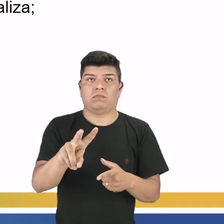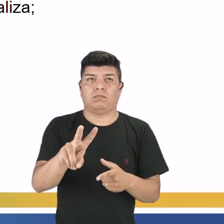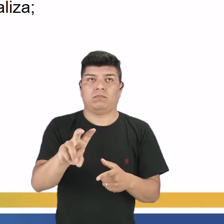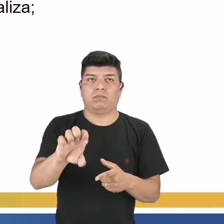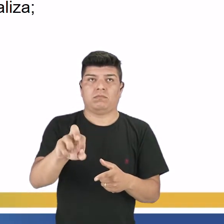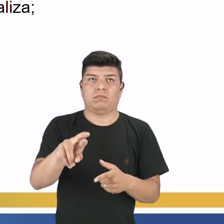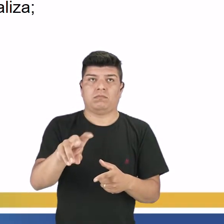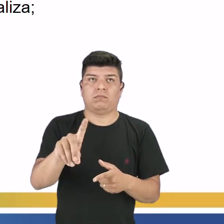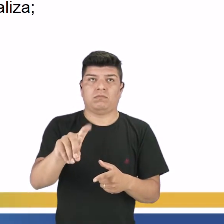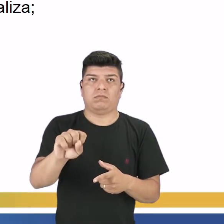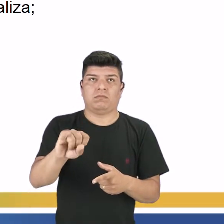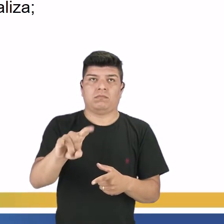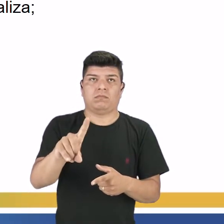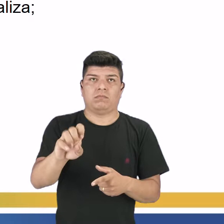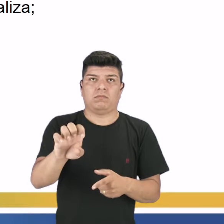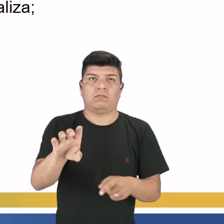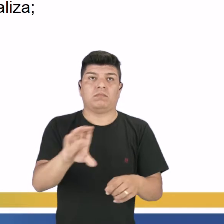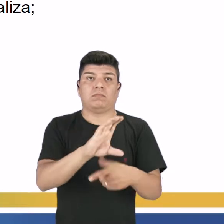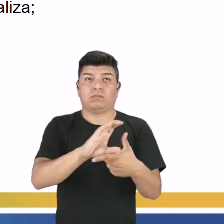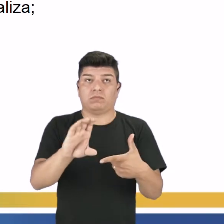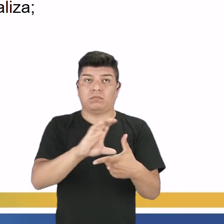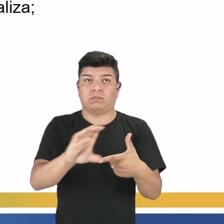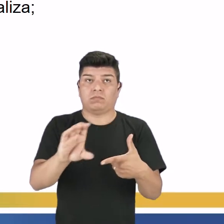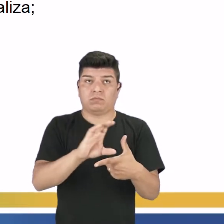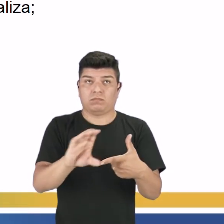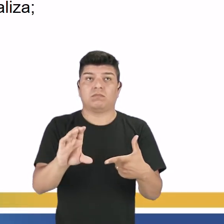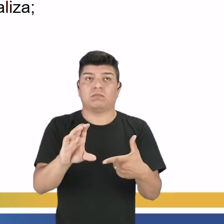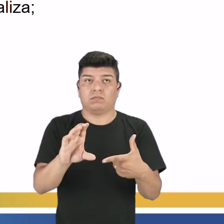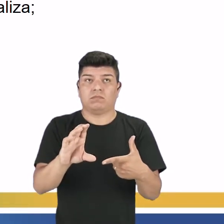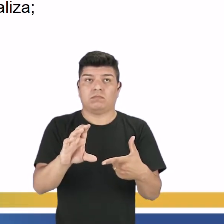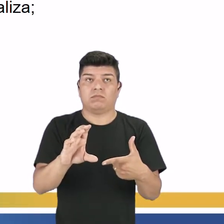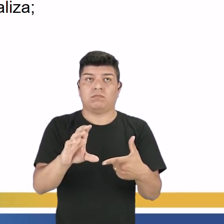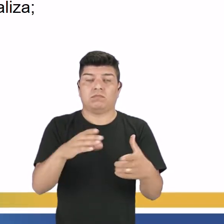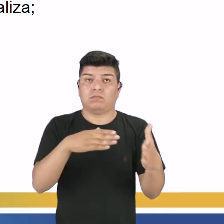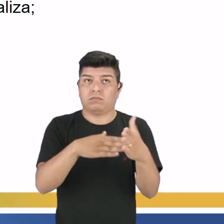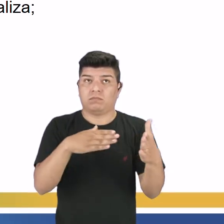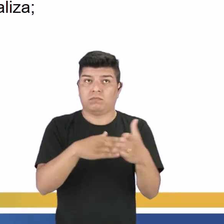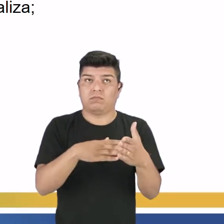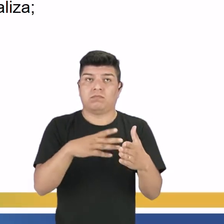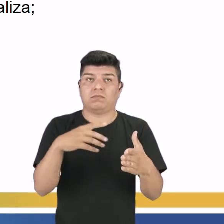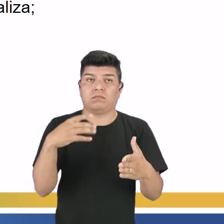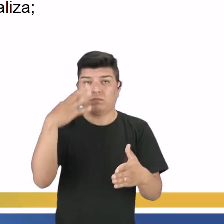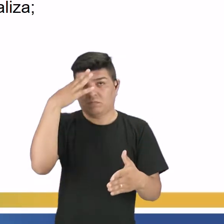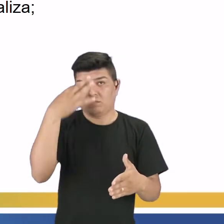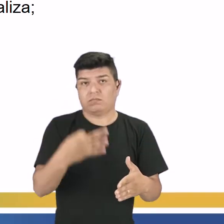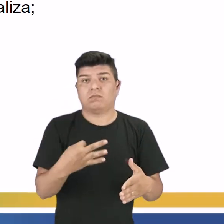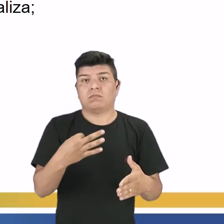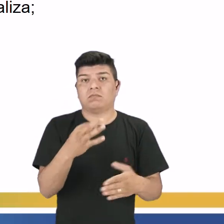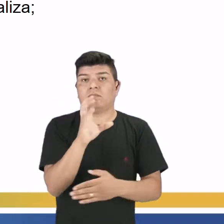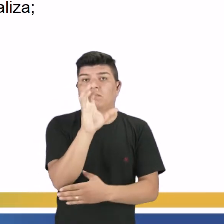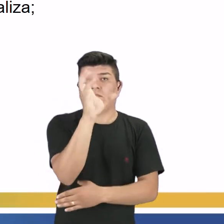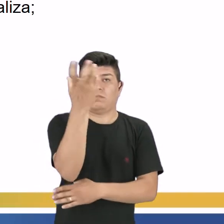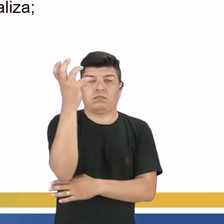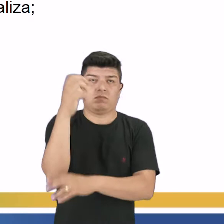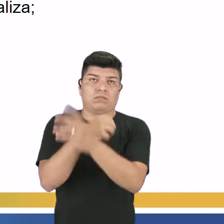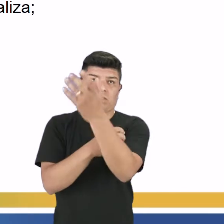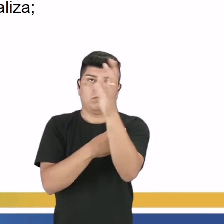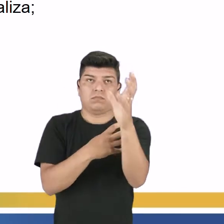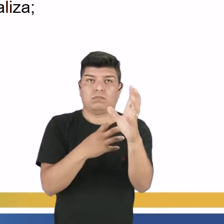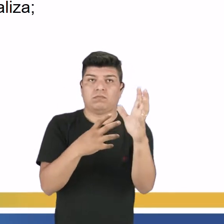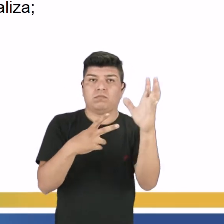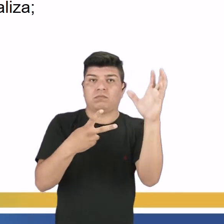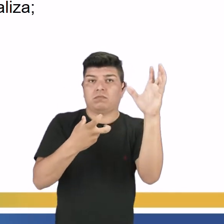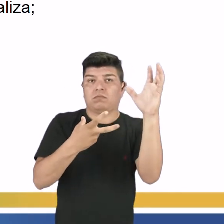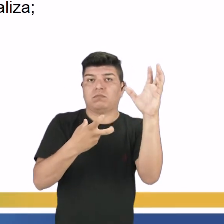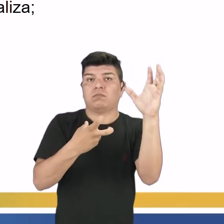do dióxido de carbono. Sabemos, né, que as nossas florestas, né, ela absorve, né, muito carbono